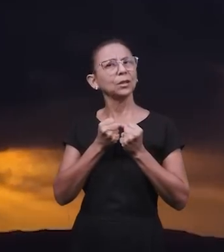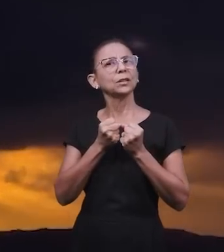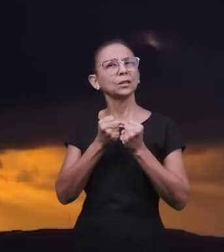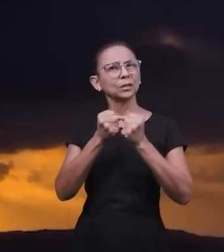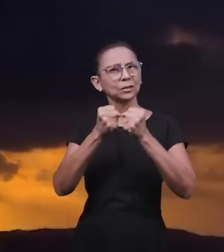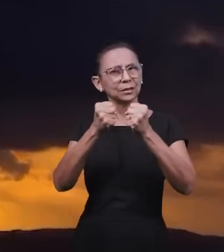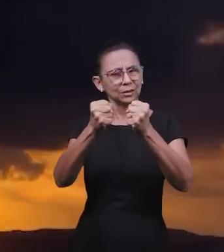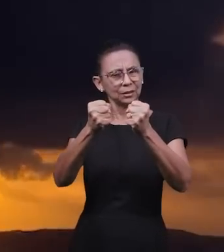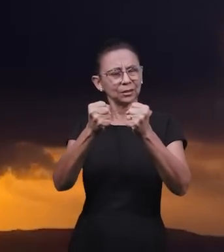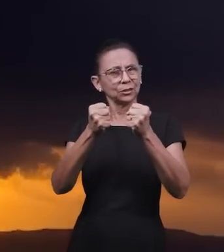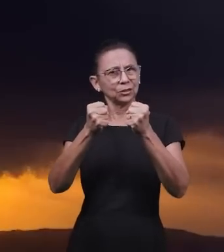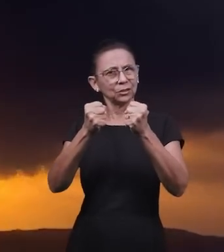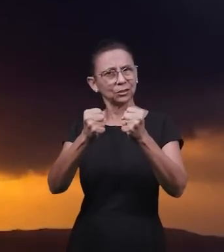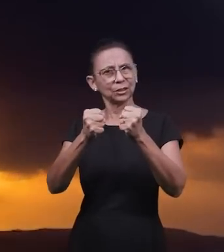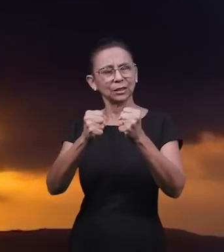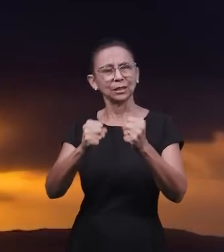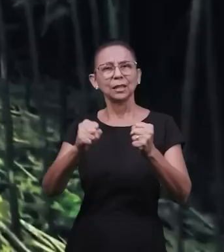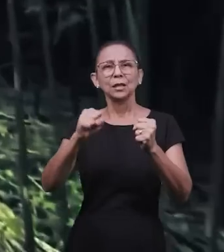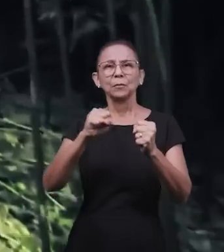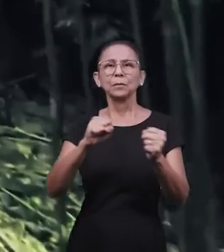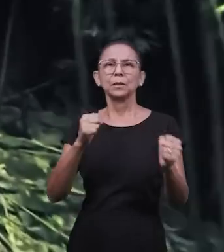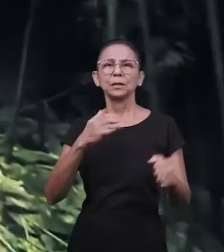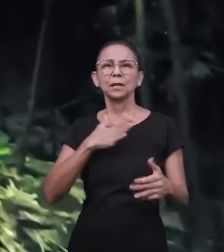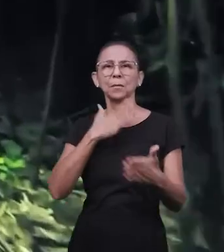fores, não te deixarei.